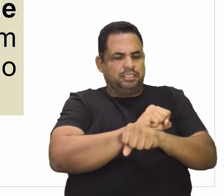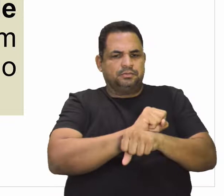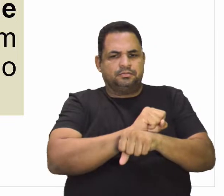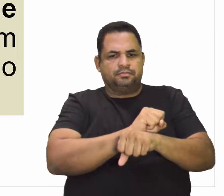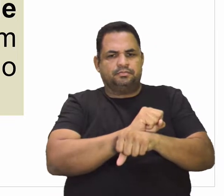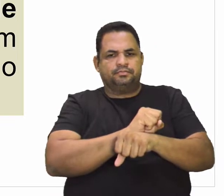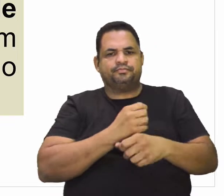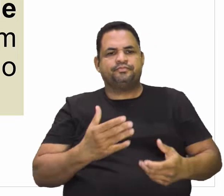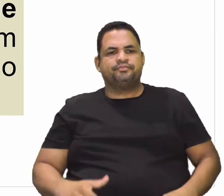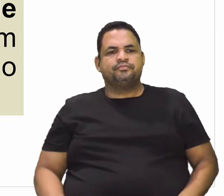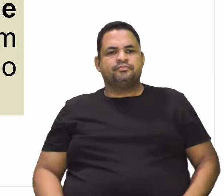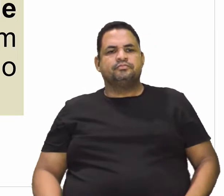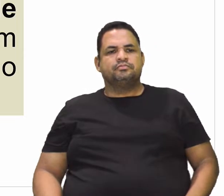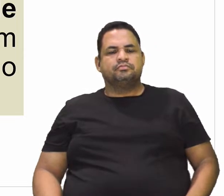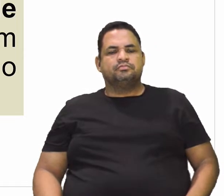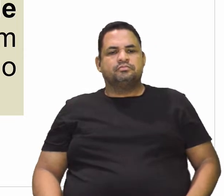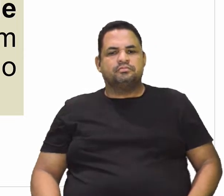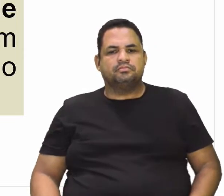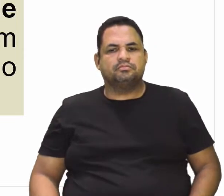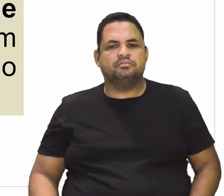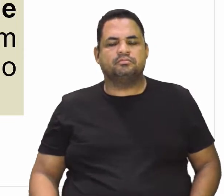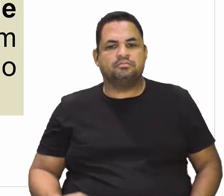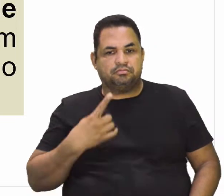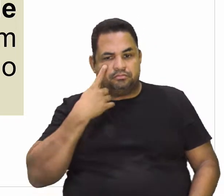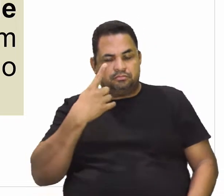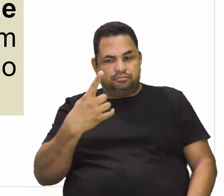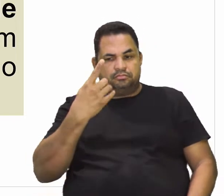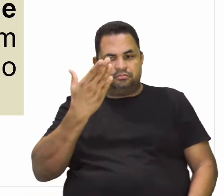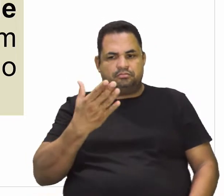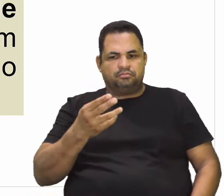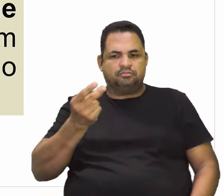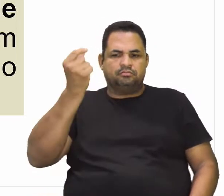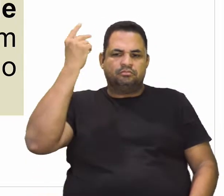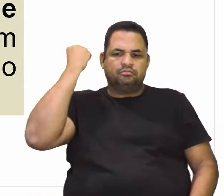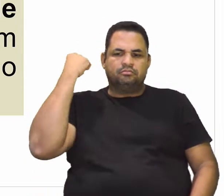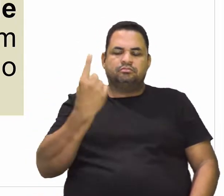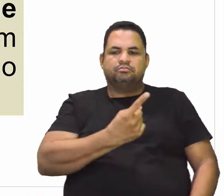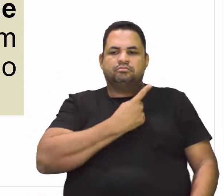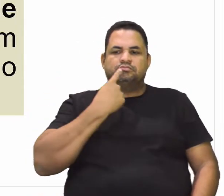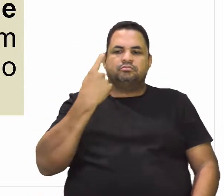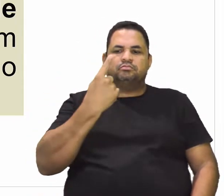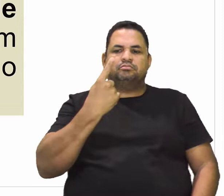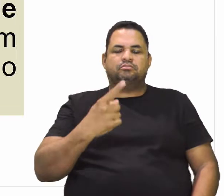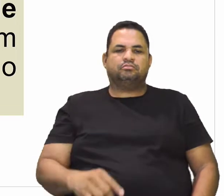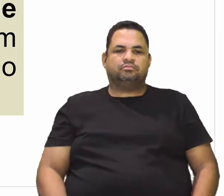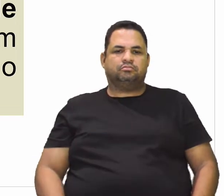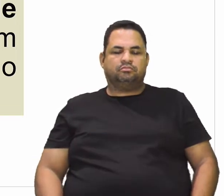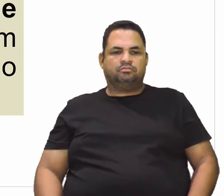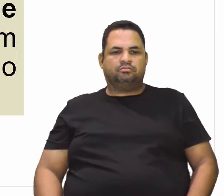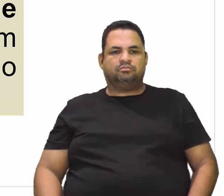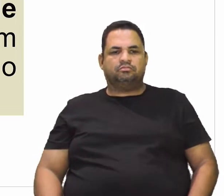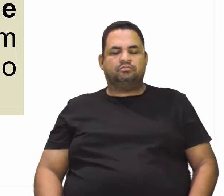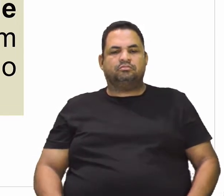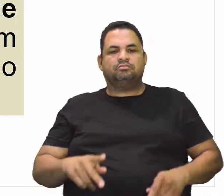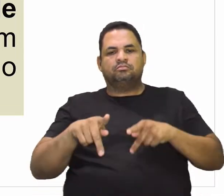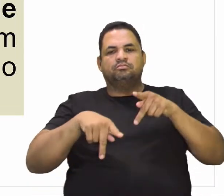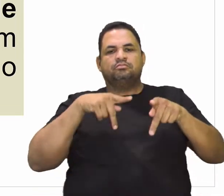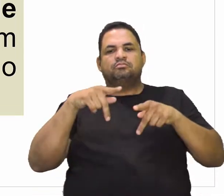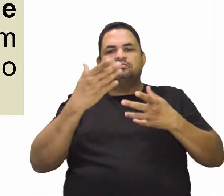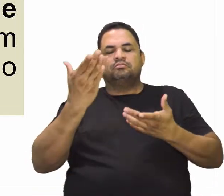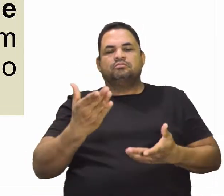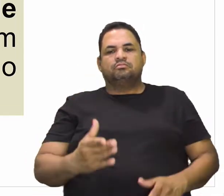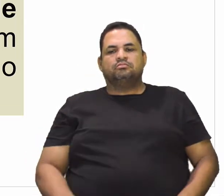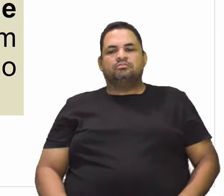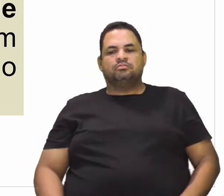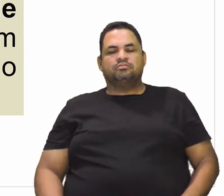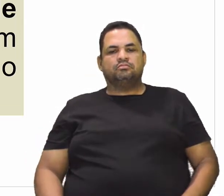eram povos sedentários. Só é você olhar a antiguidade que nós estudamos sobre esses povos sedentários.